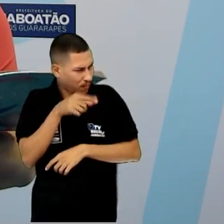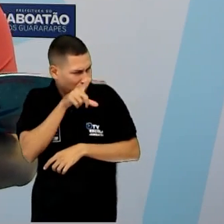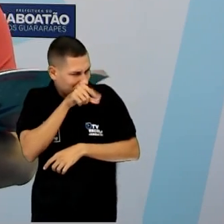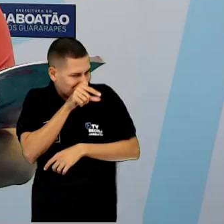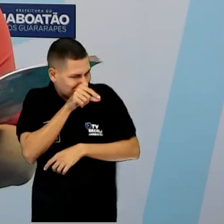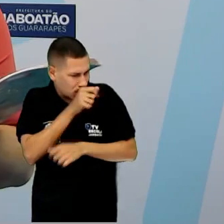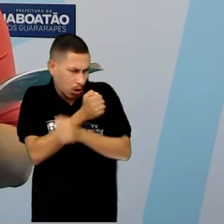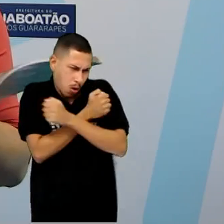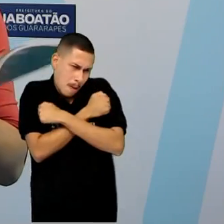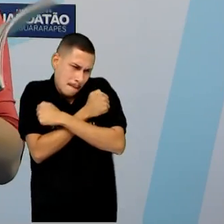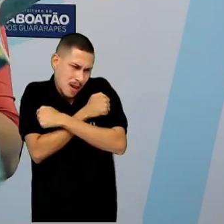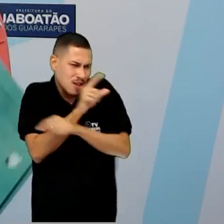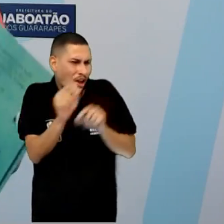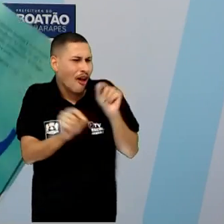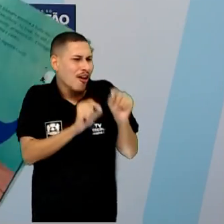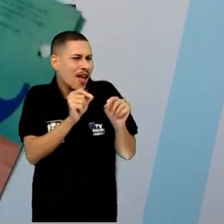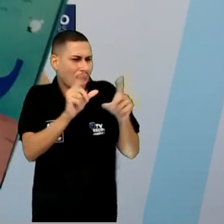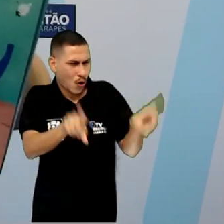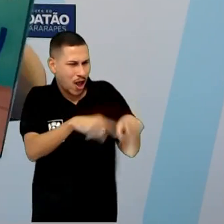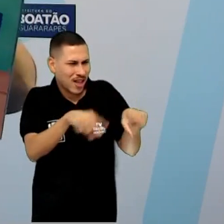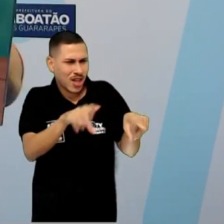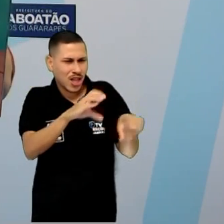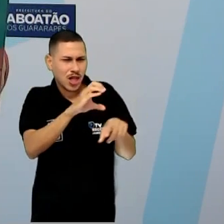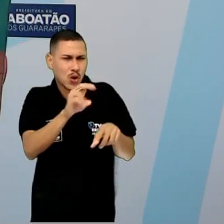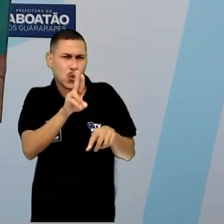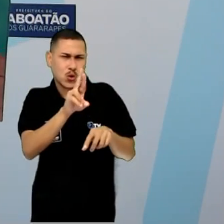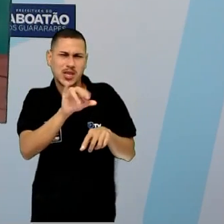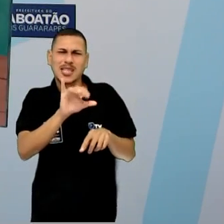retribuiu. Era o regente Curió.